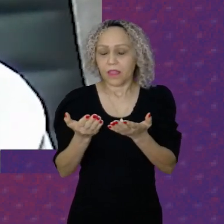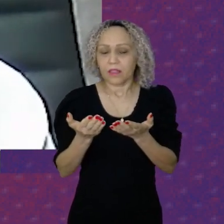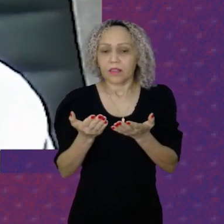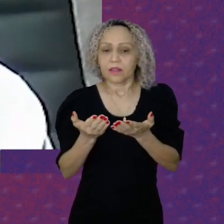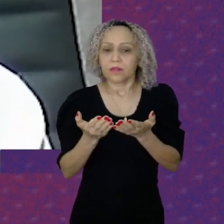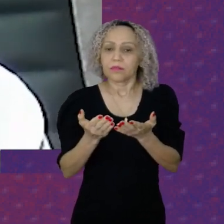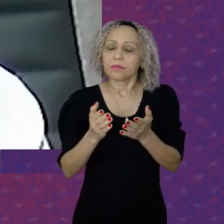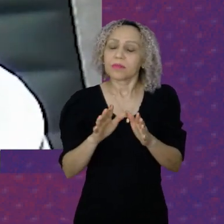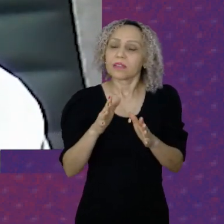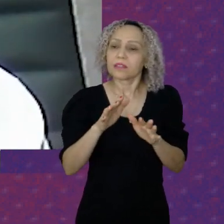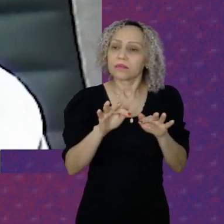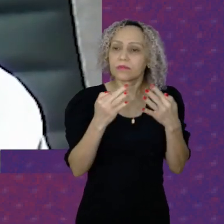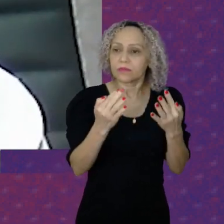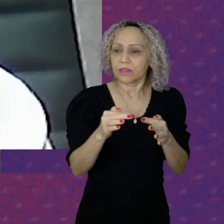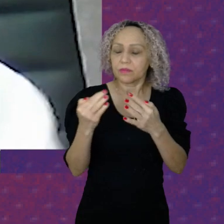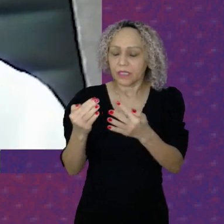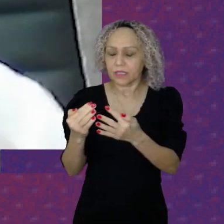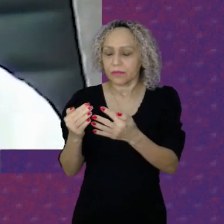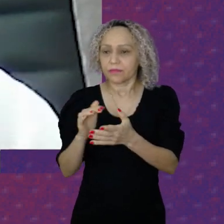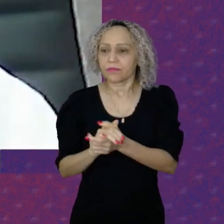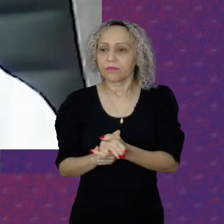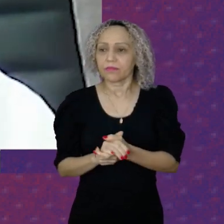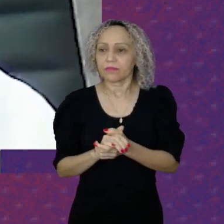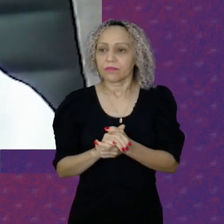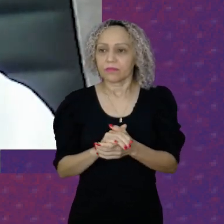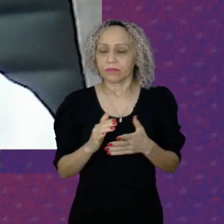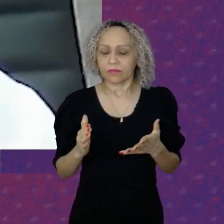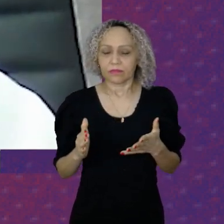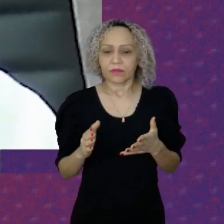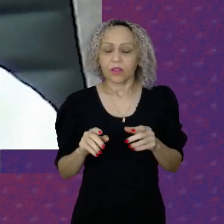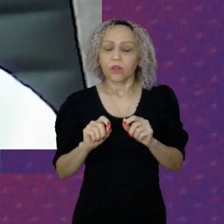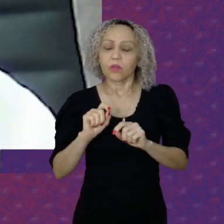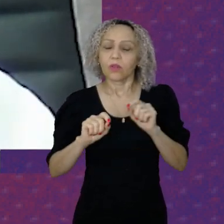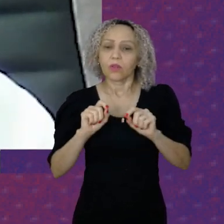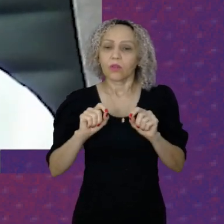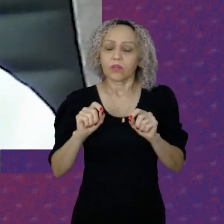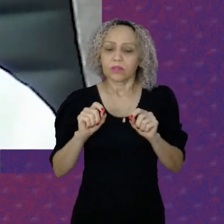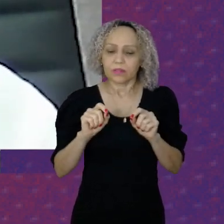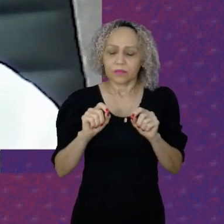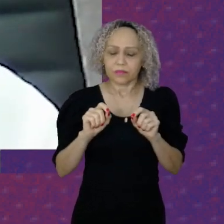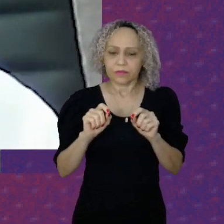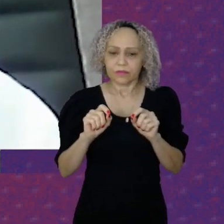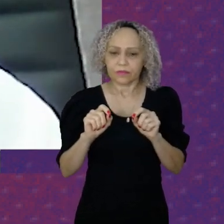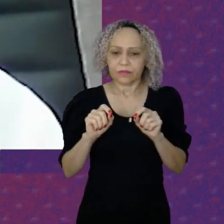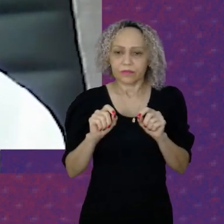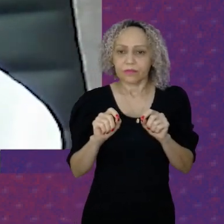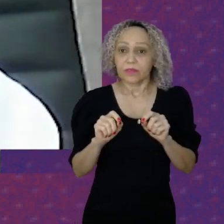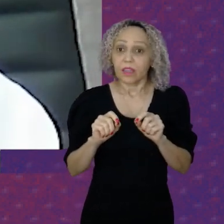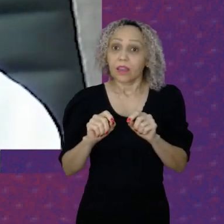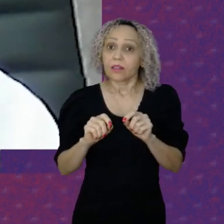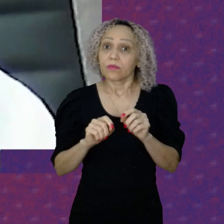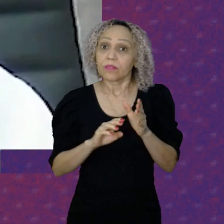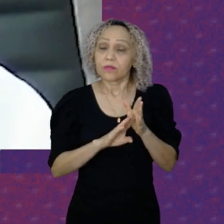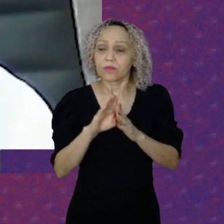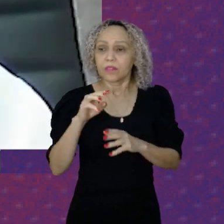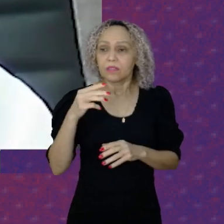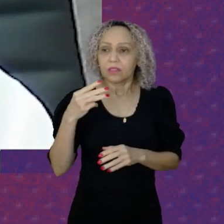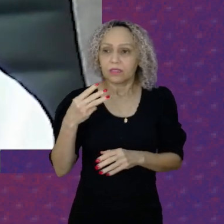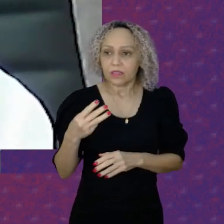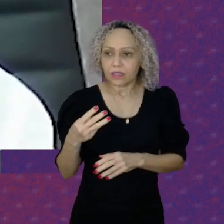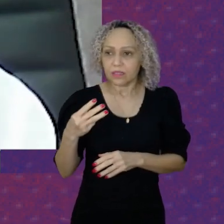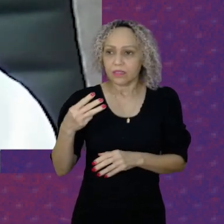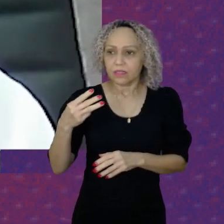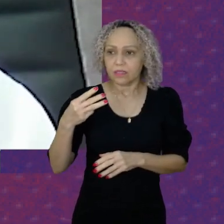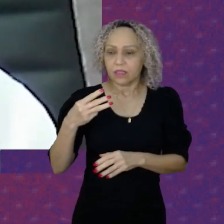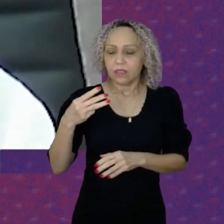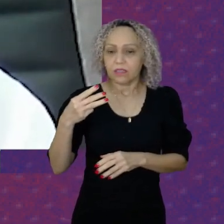1. Nós fizemos o SPAR, Programa de Arrendamento Residencial, para 330 cada um,